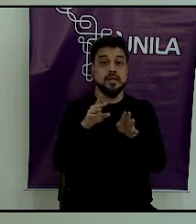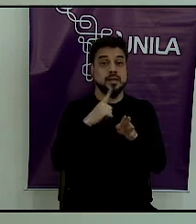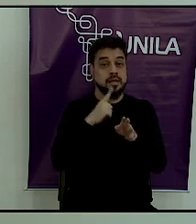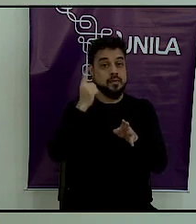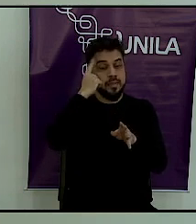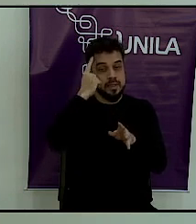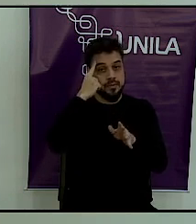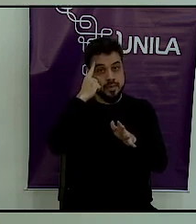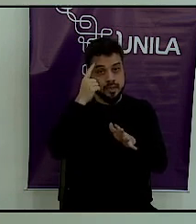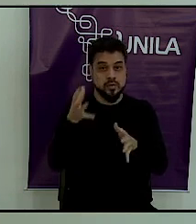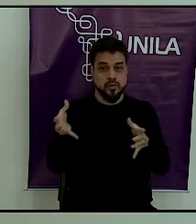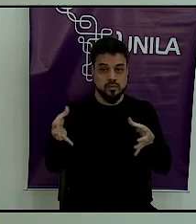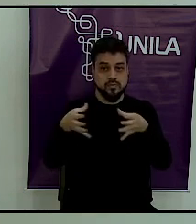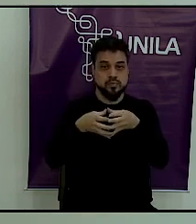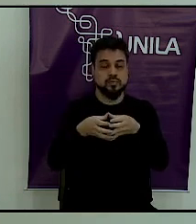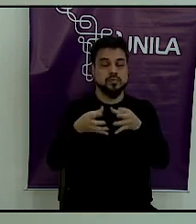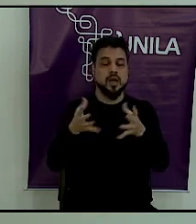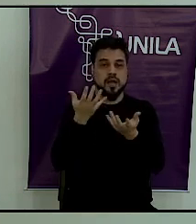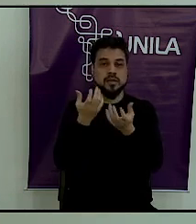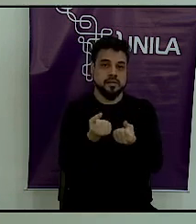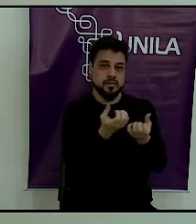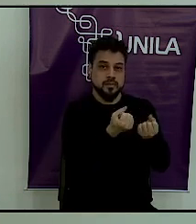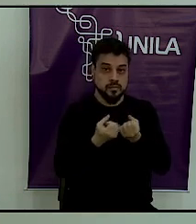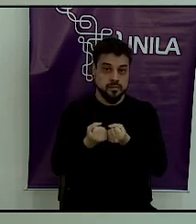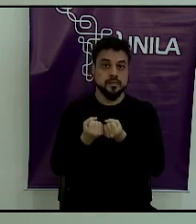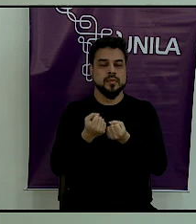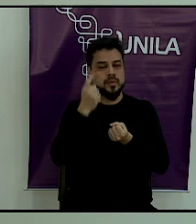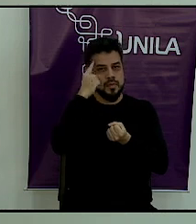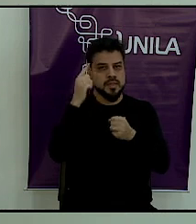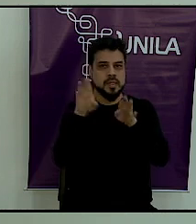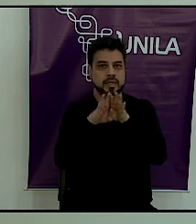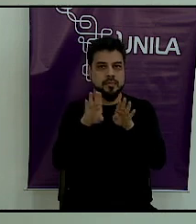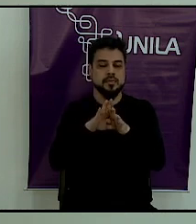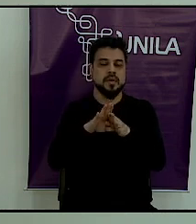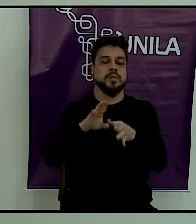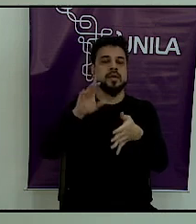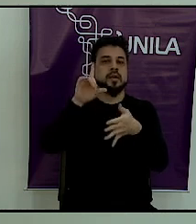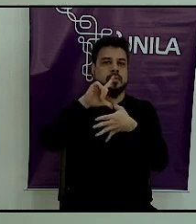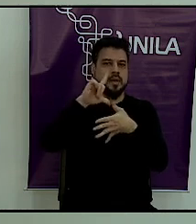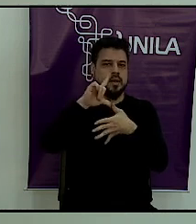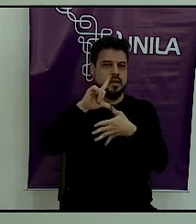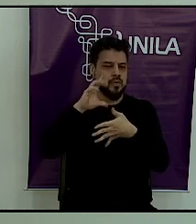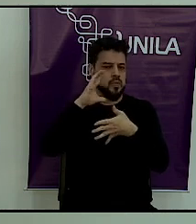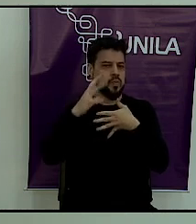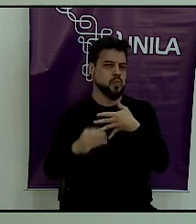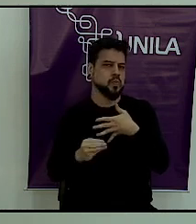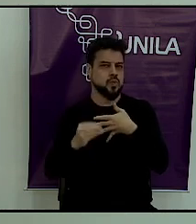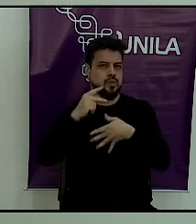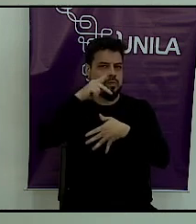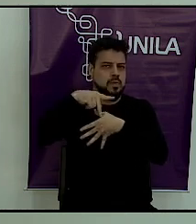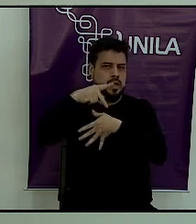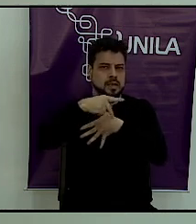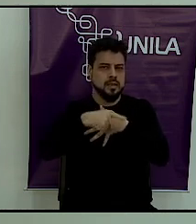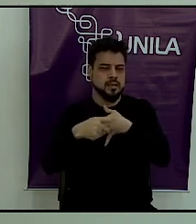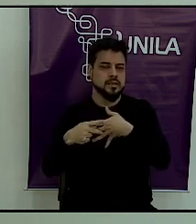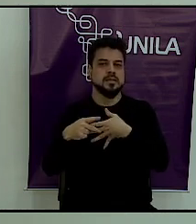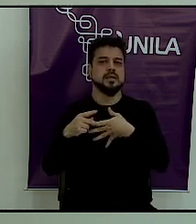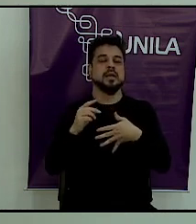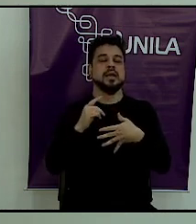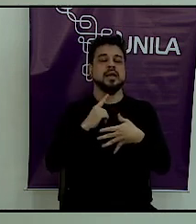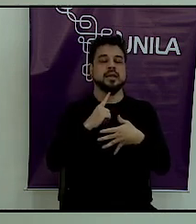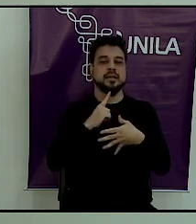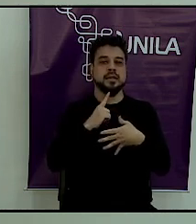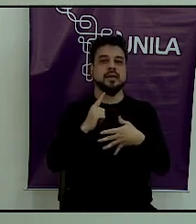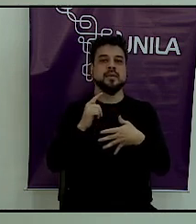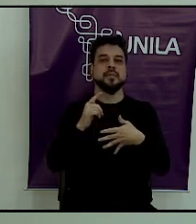nós precisamos pensar também, em termos de América Latina, uma universidade com uma direção